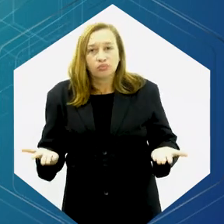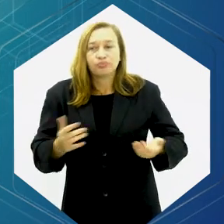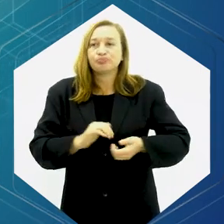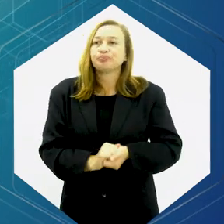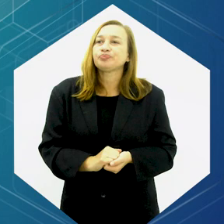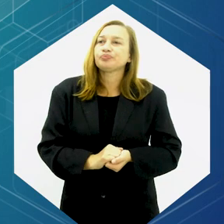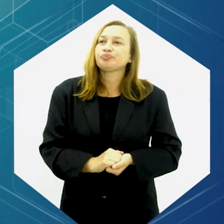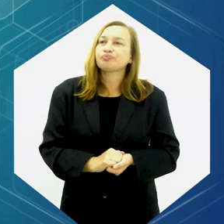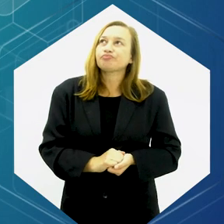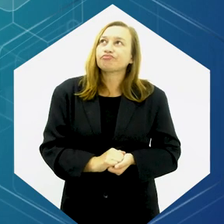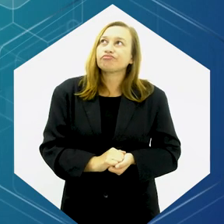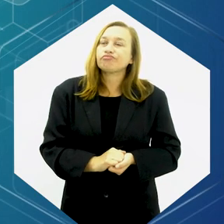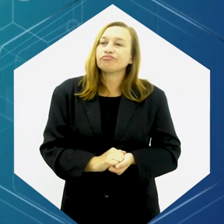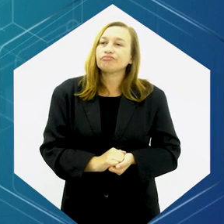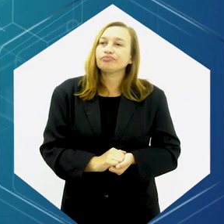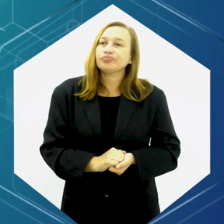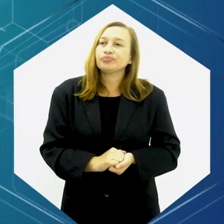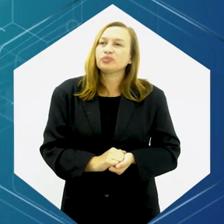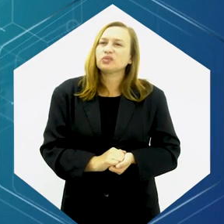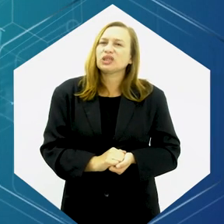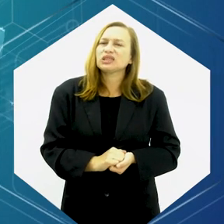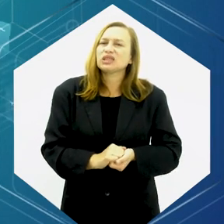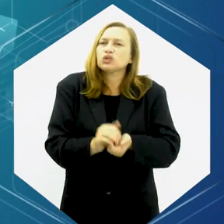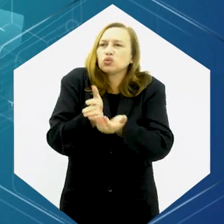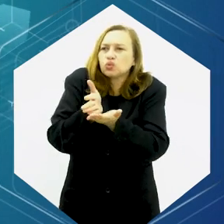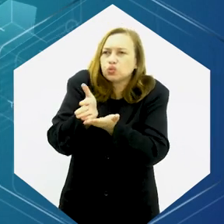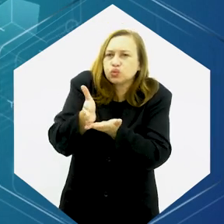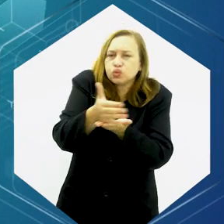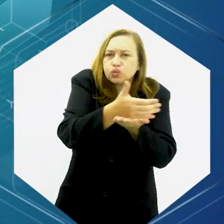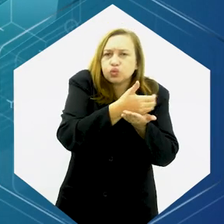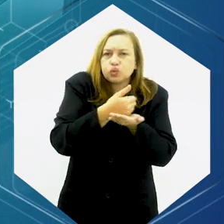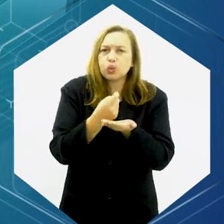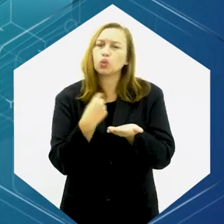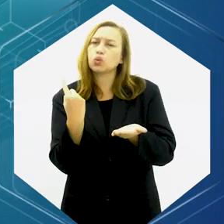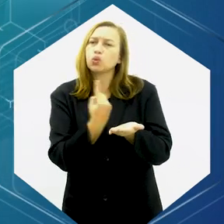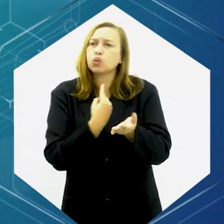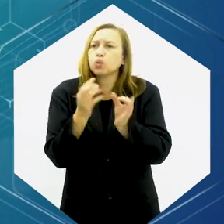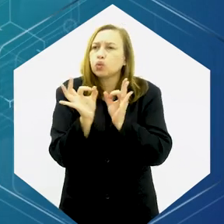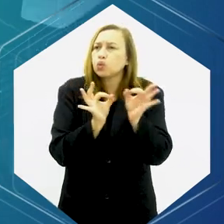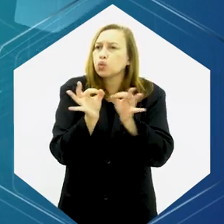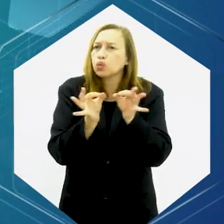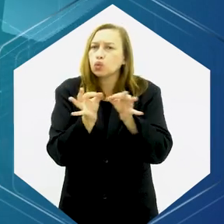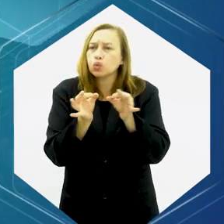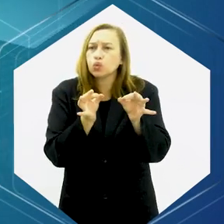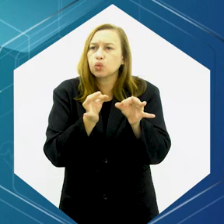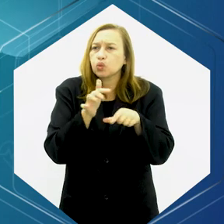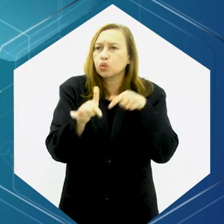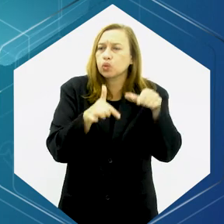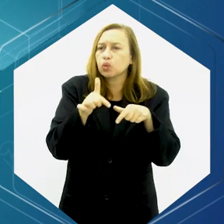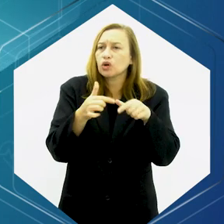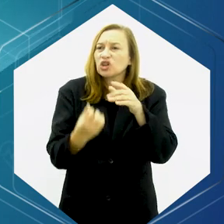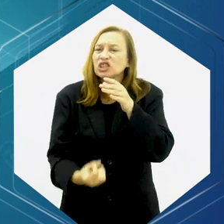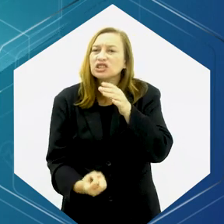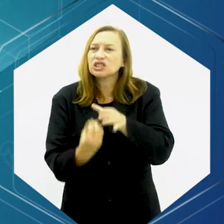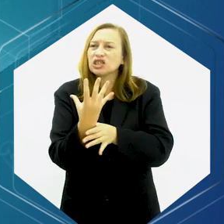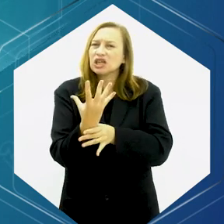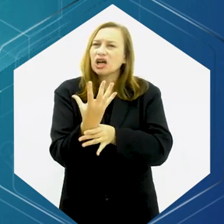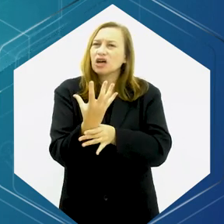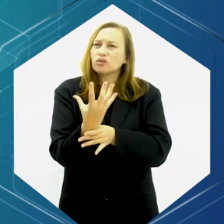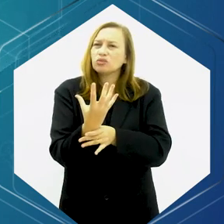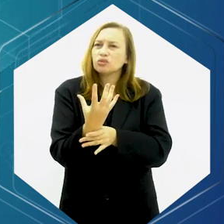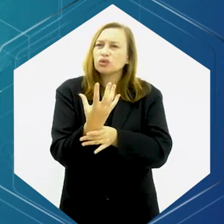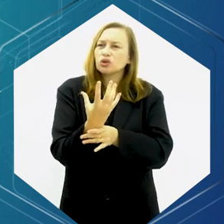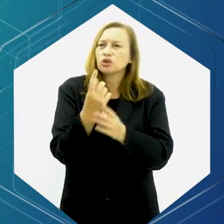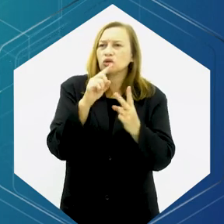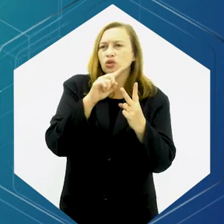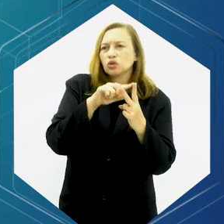então Ah então por meio desses dados né que nós trabalhamos eh nós construímos o que nós chamamos de